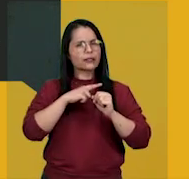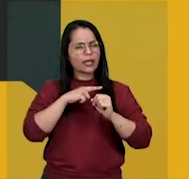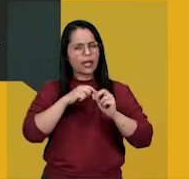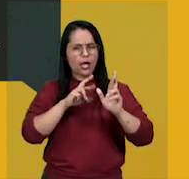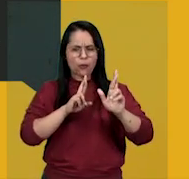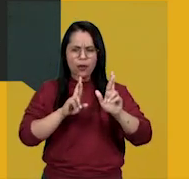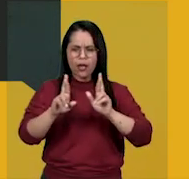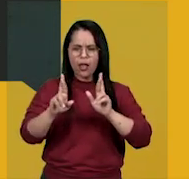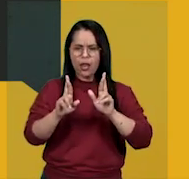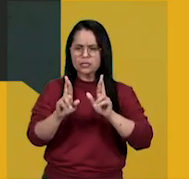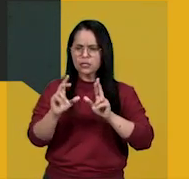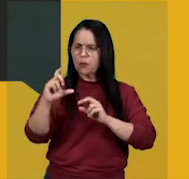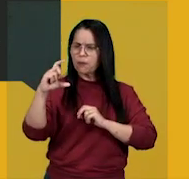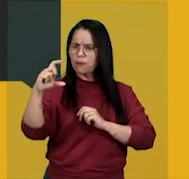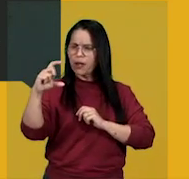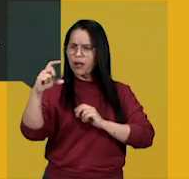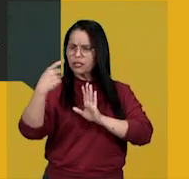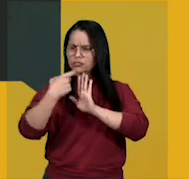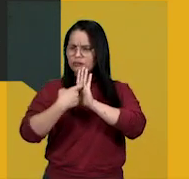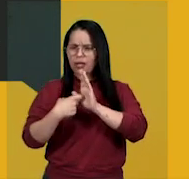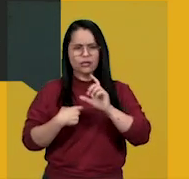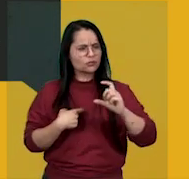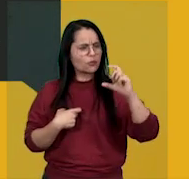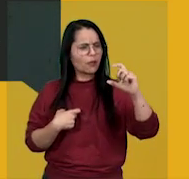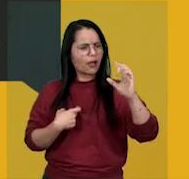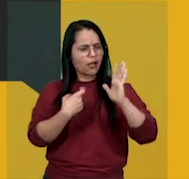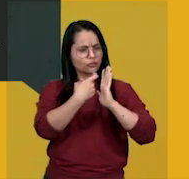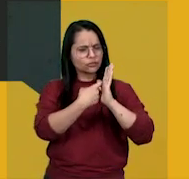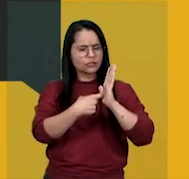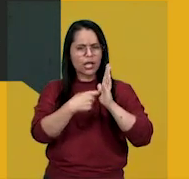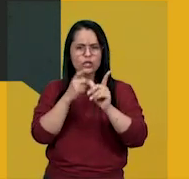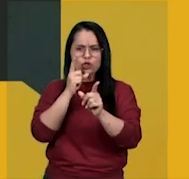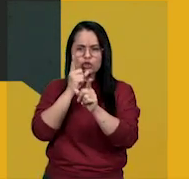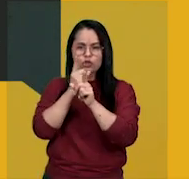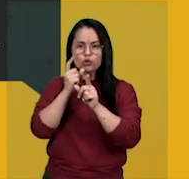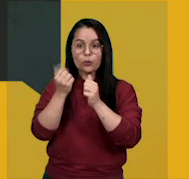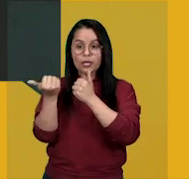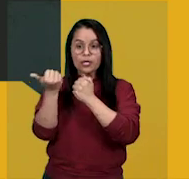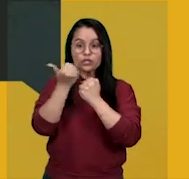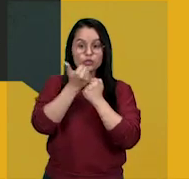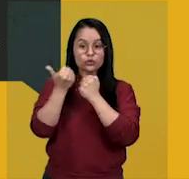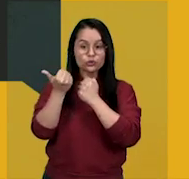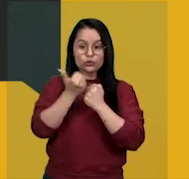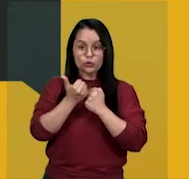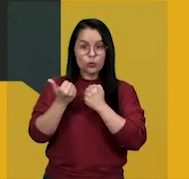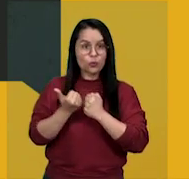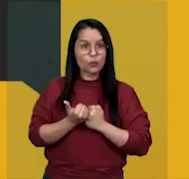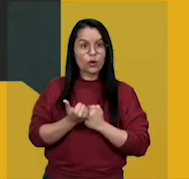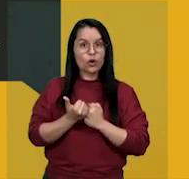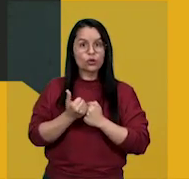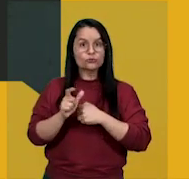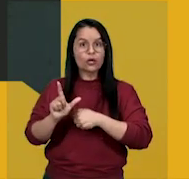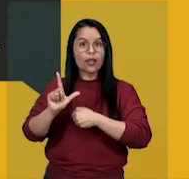entre partes de um texto, identificando substituições